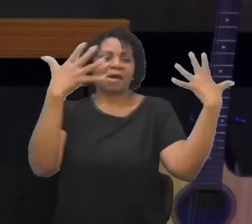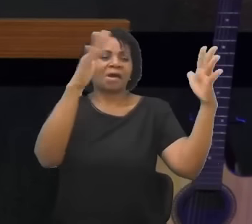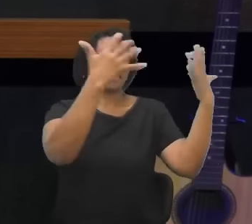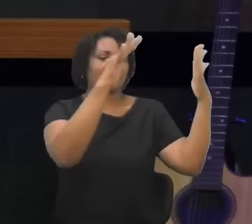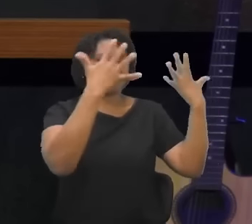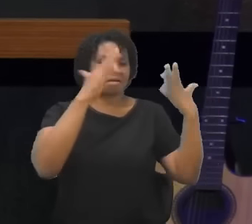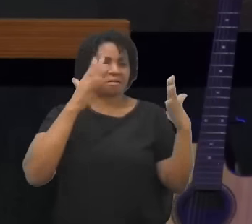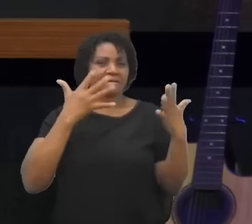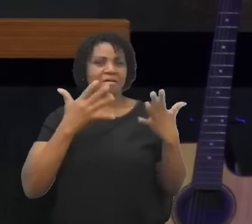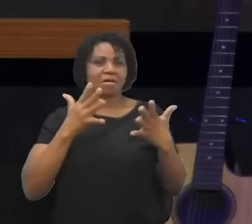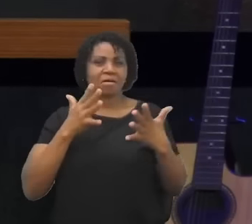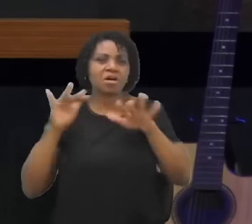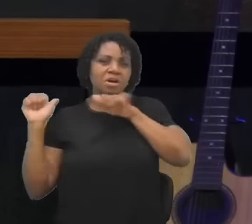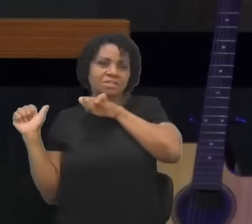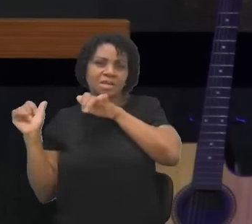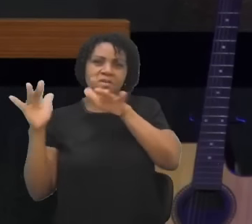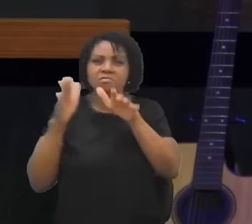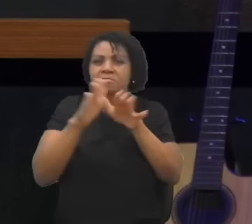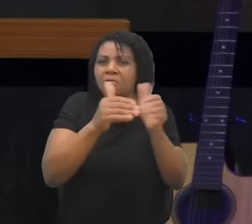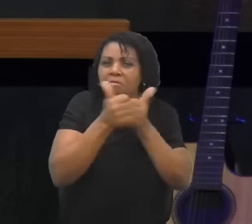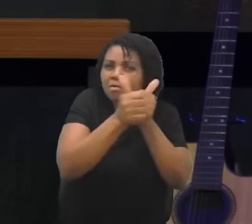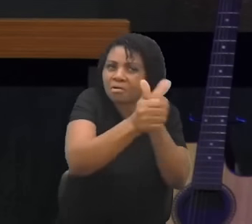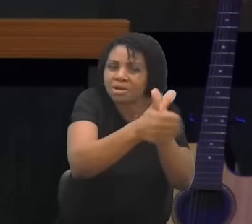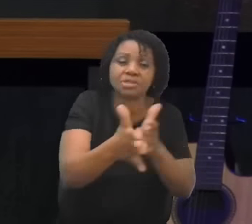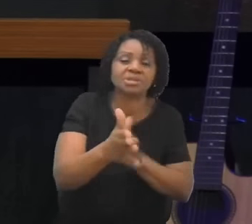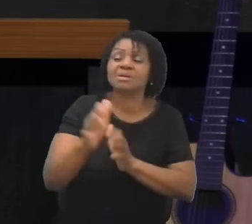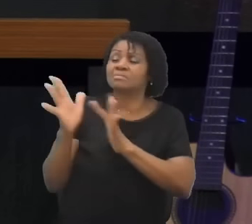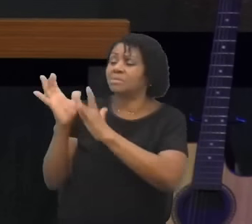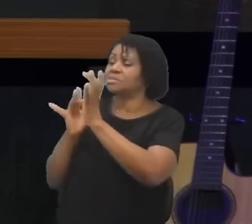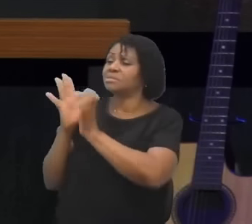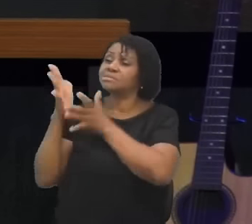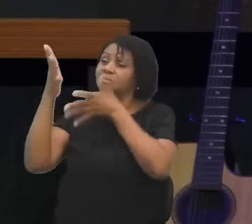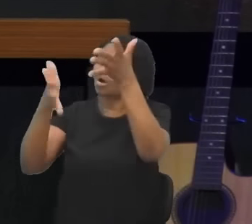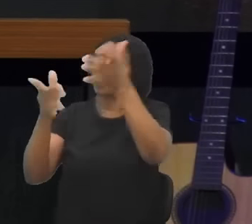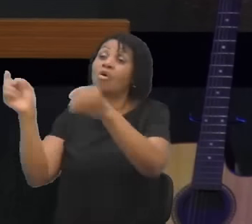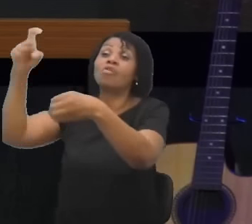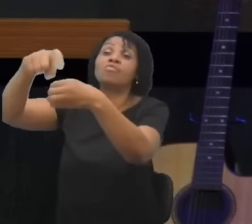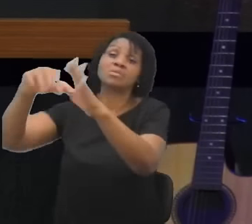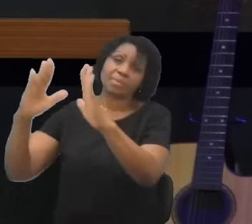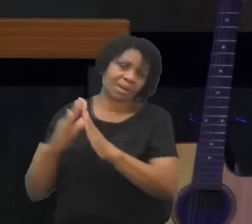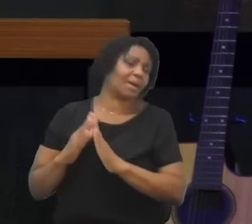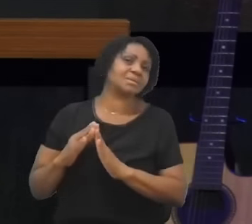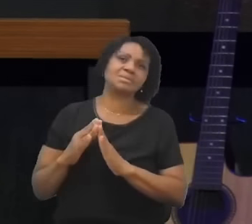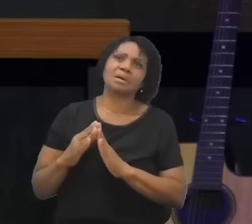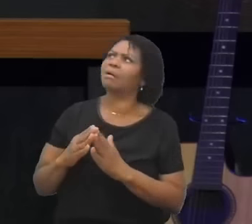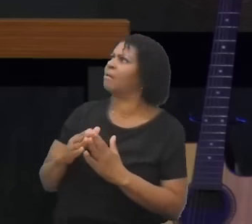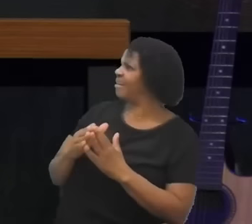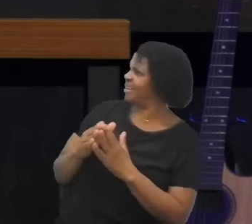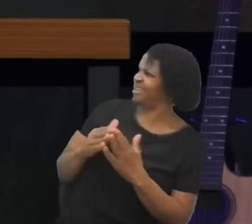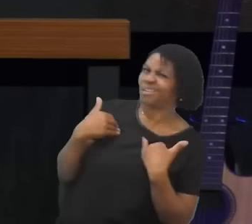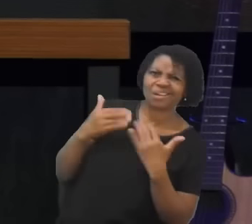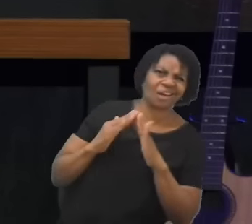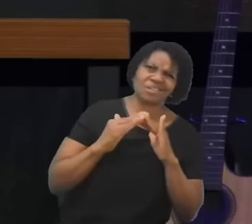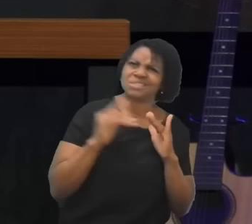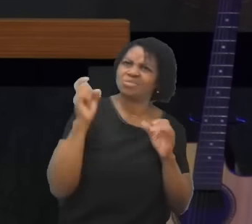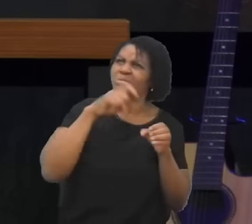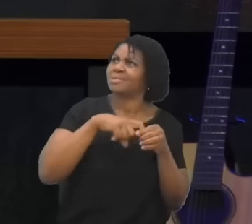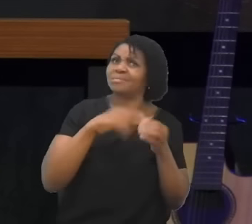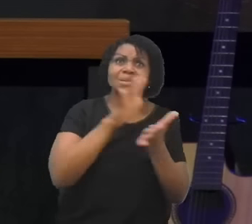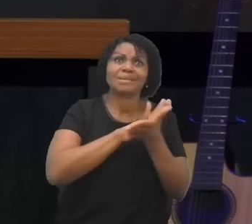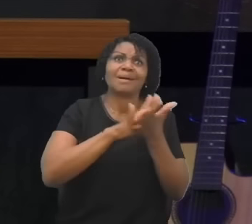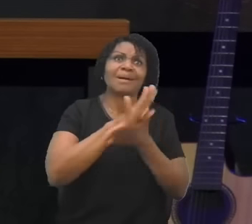ter milhares de seguidores e tantas outras coisas. Mas Jesus falou para ele, volta para a tua casa. Ah, mas na minha casa não tem